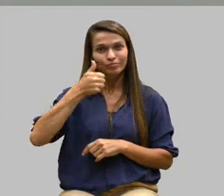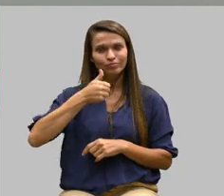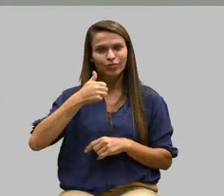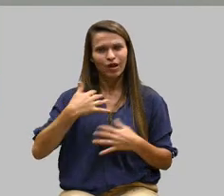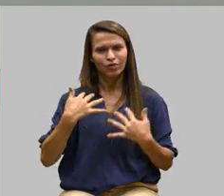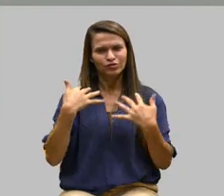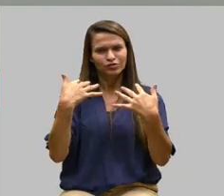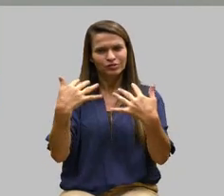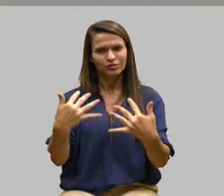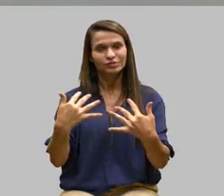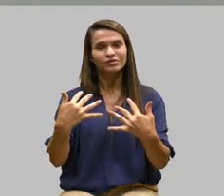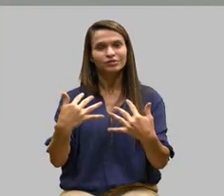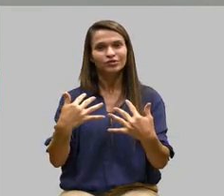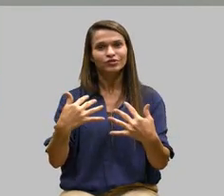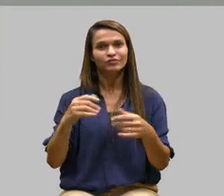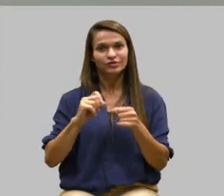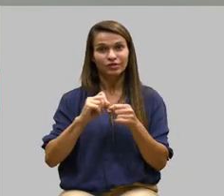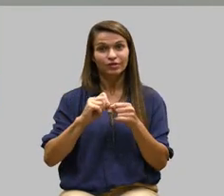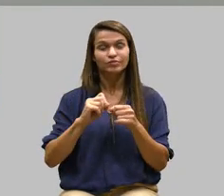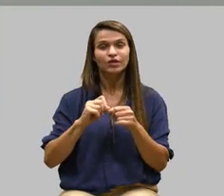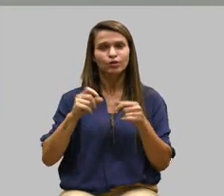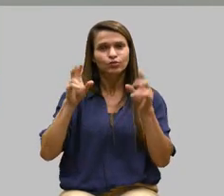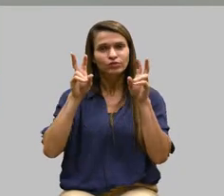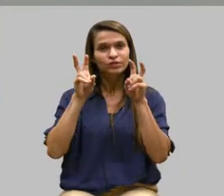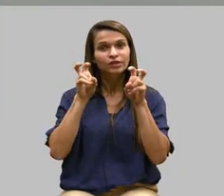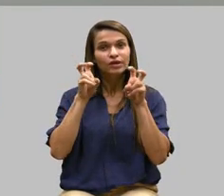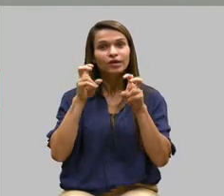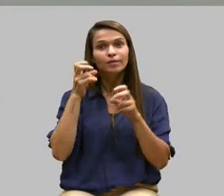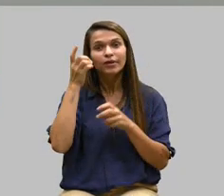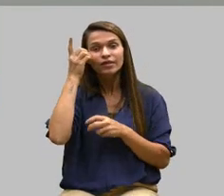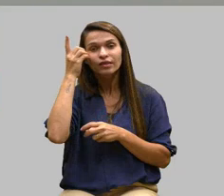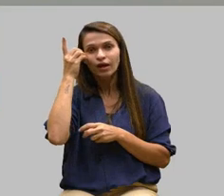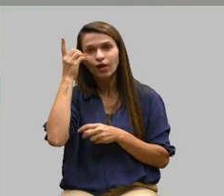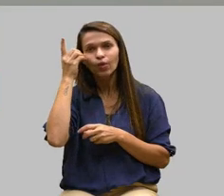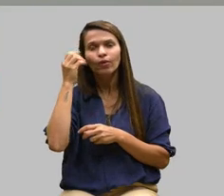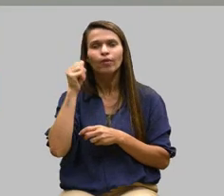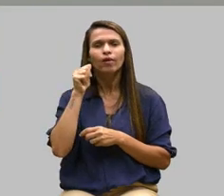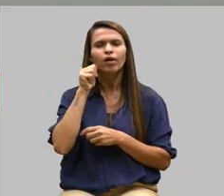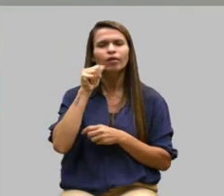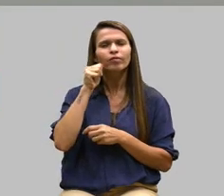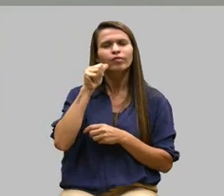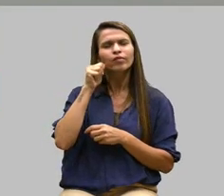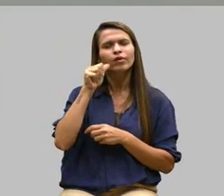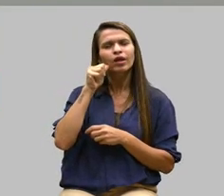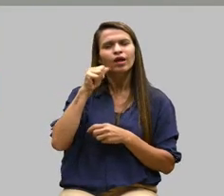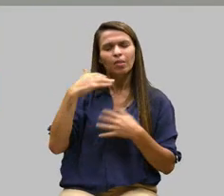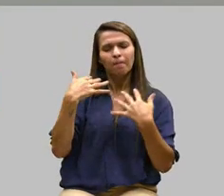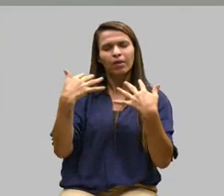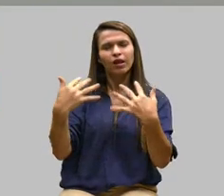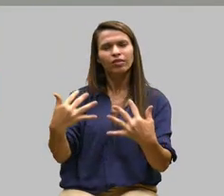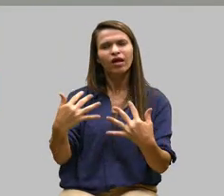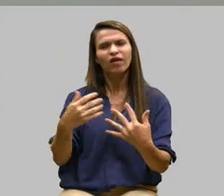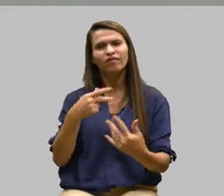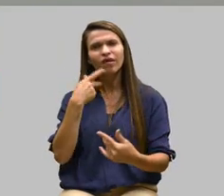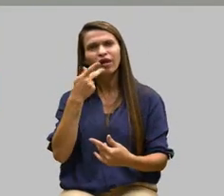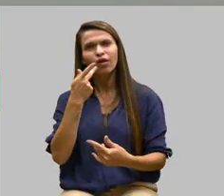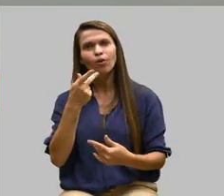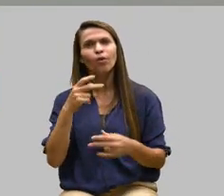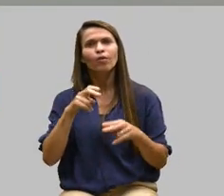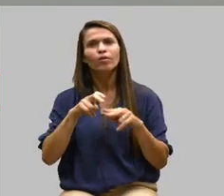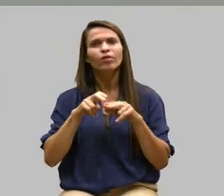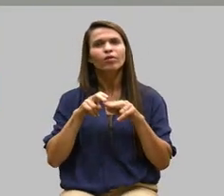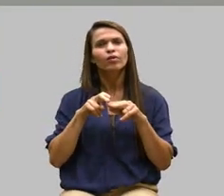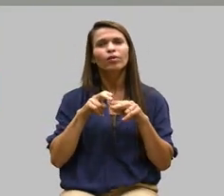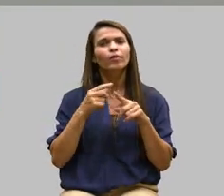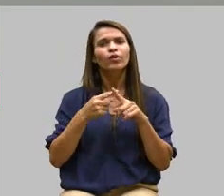foi sobre Down e uma senhora na plateia nos questionou Por que que na mesma não tinha